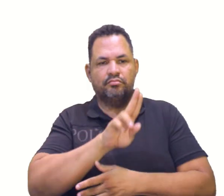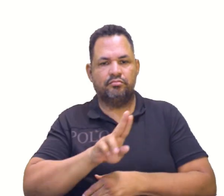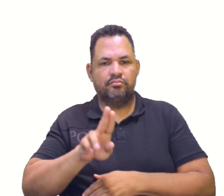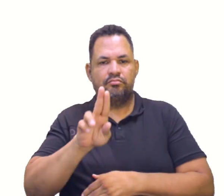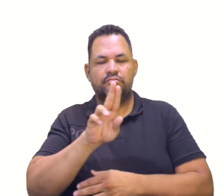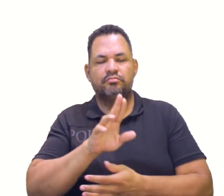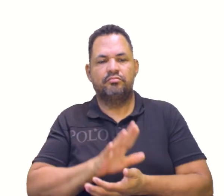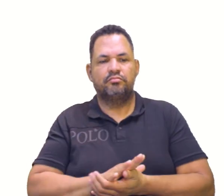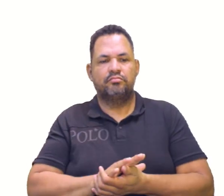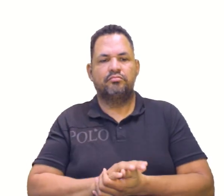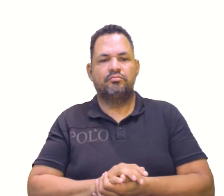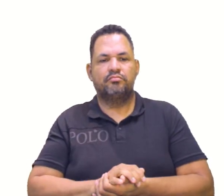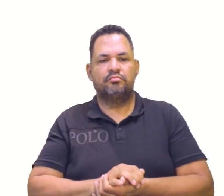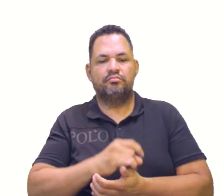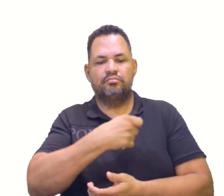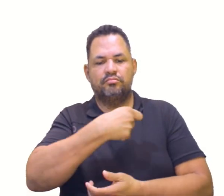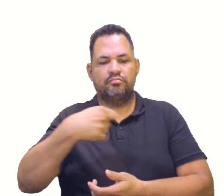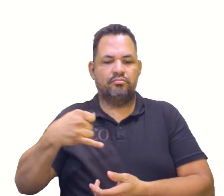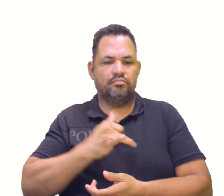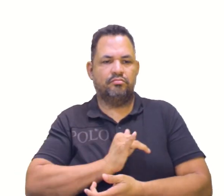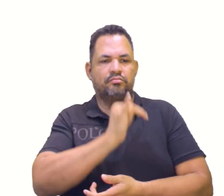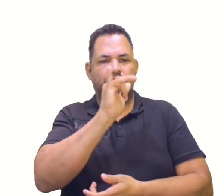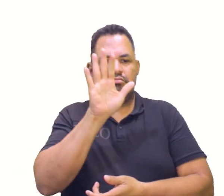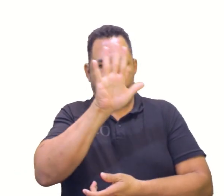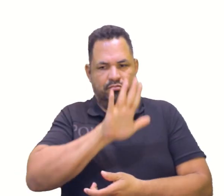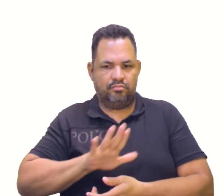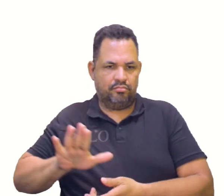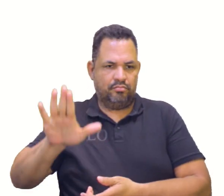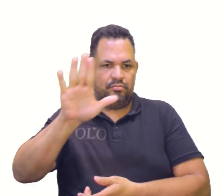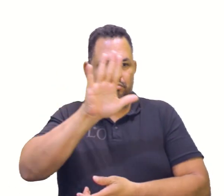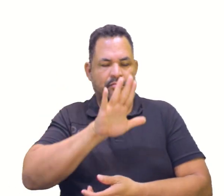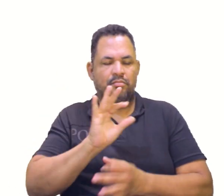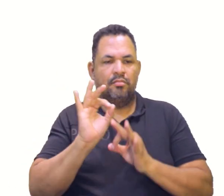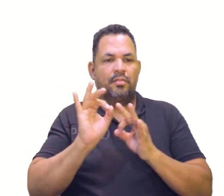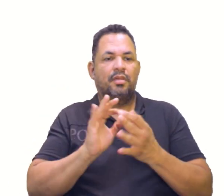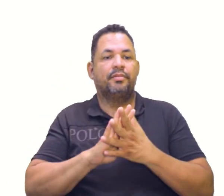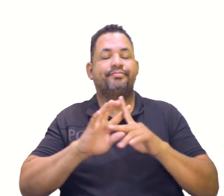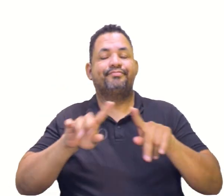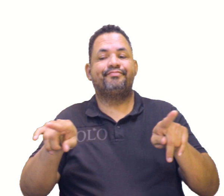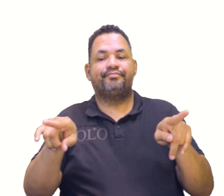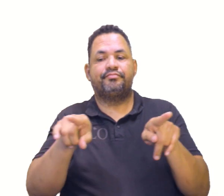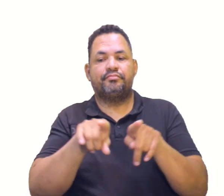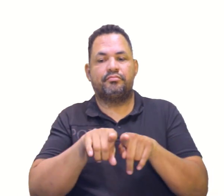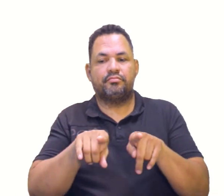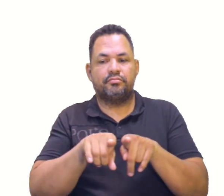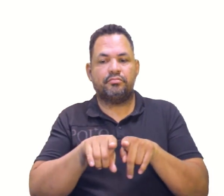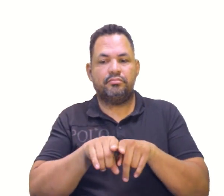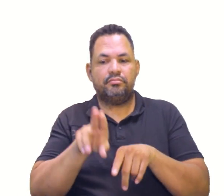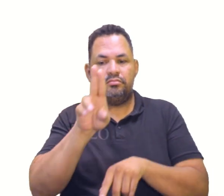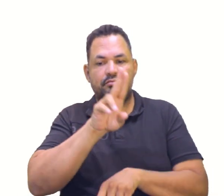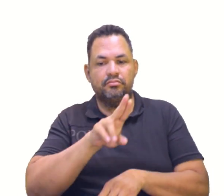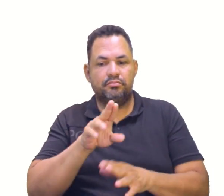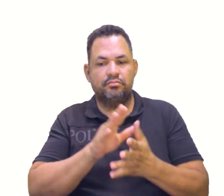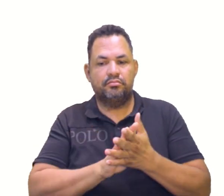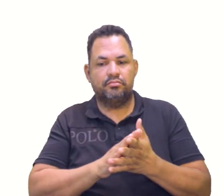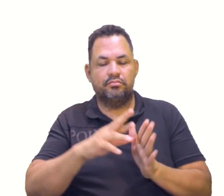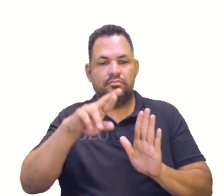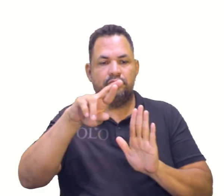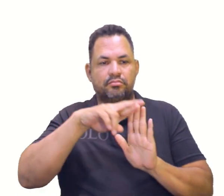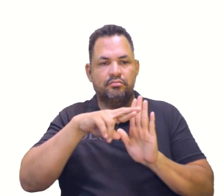cartesiano mesmo, né? Sim. Se a gente usar o plano cartesiano, é uma maneira. Mas também podemos fazer usando a regra